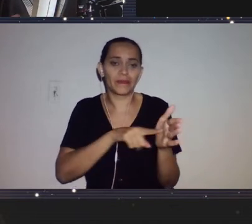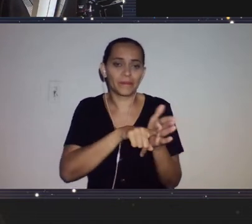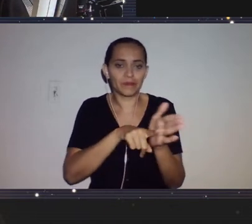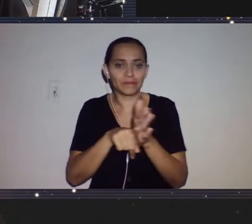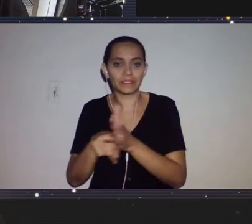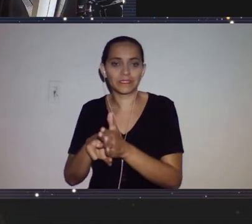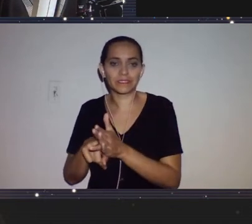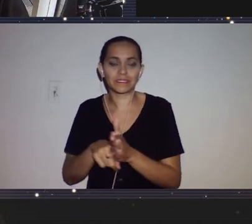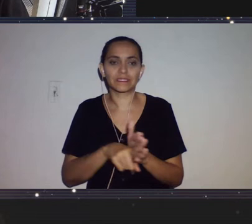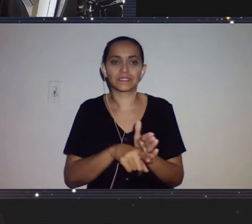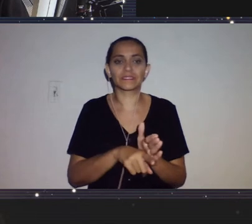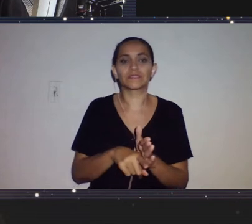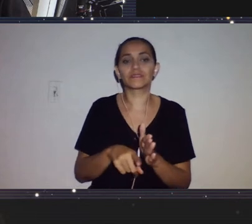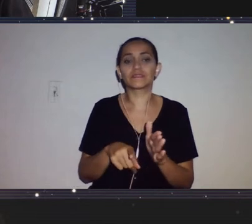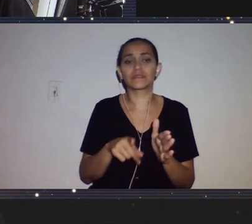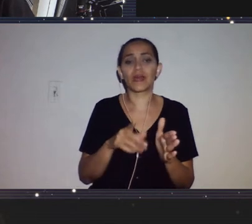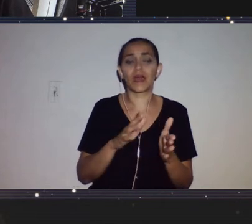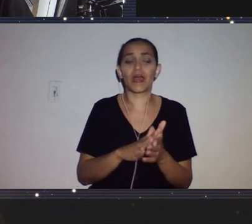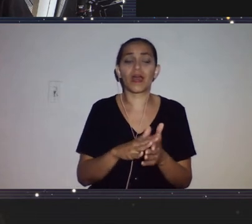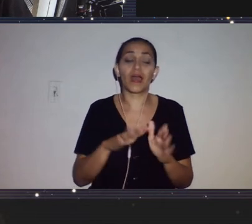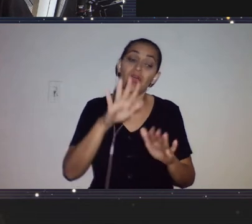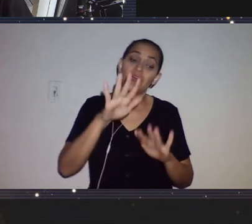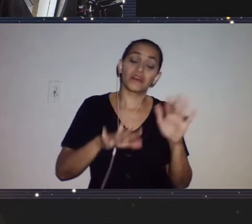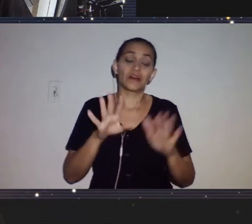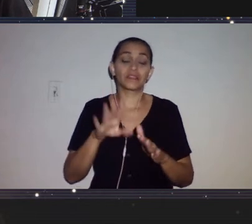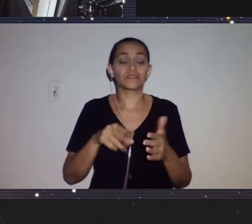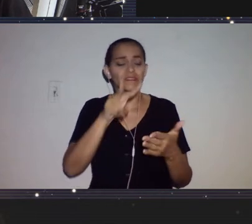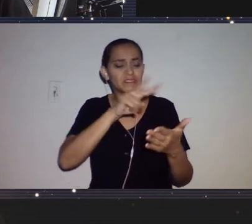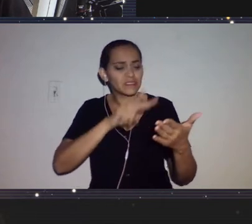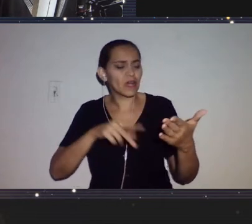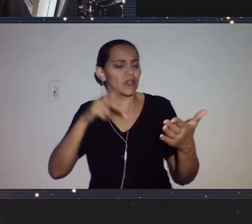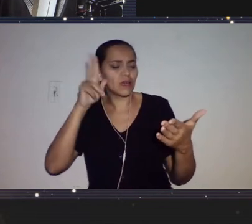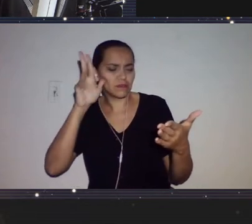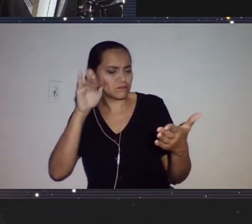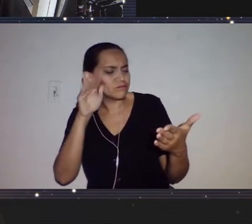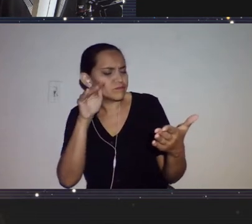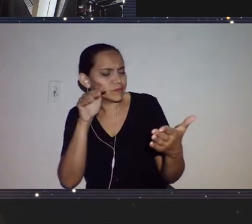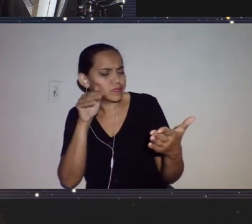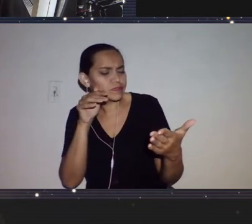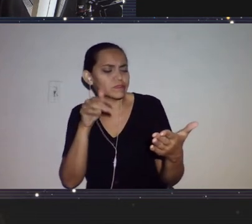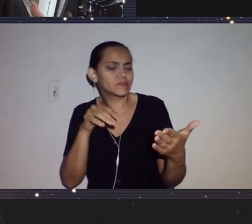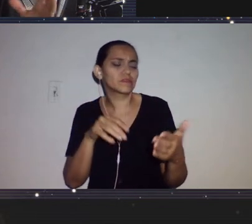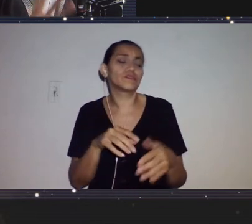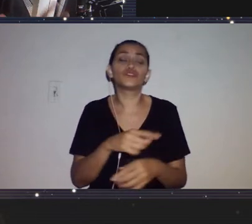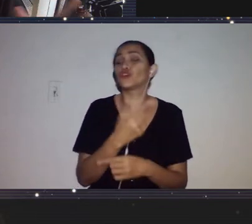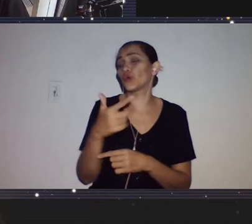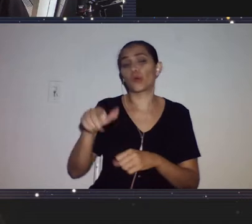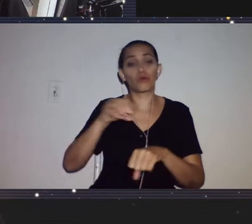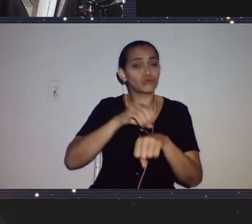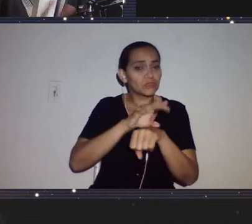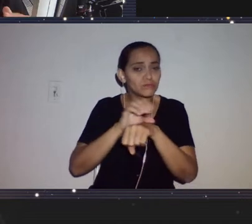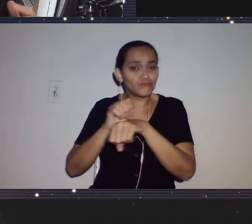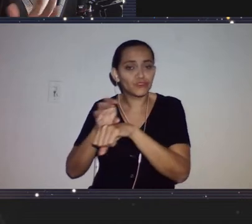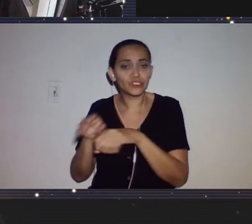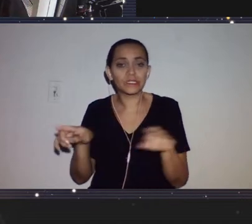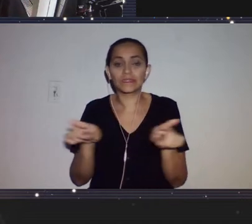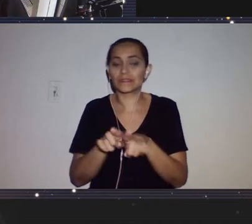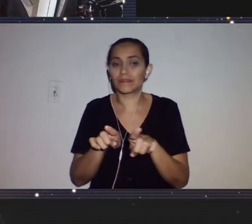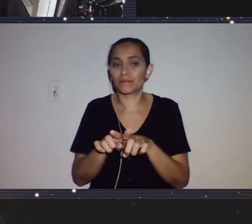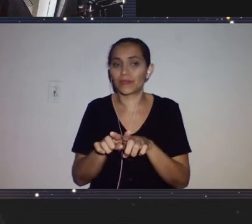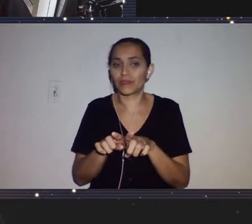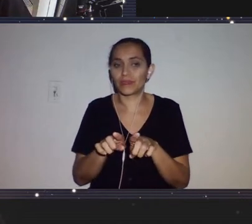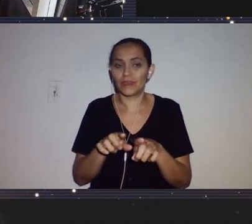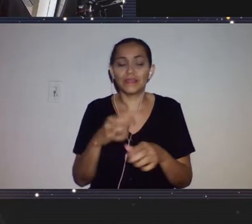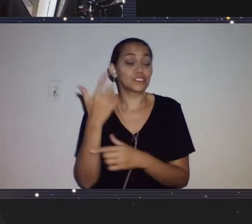algum paper que você acha que pode ser interessante. E outra dica também é que ninguém. É muito difícil você ler todos os papers, você não vai ler o